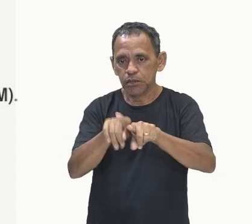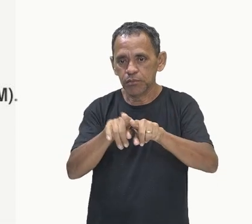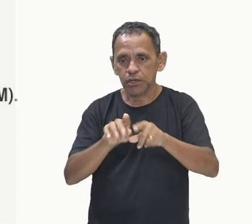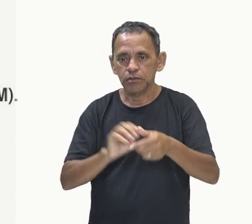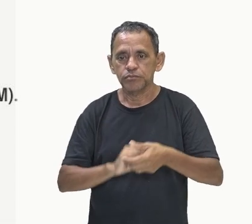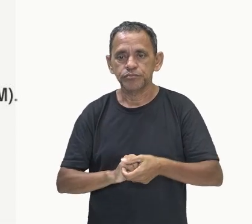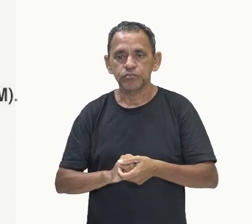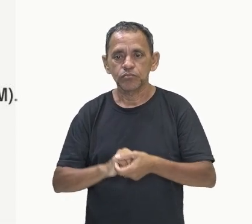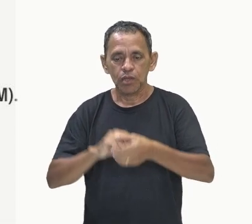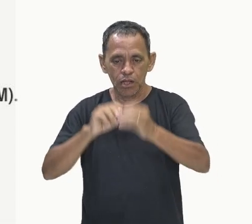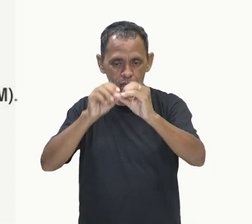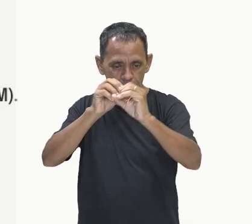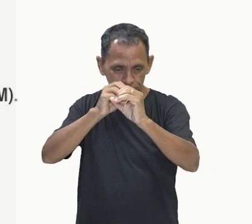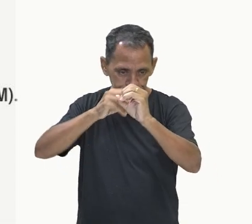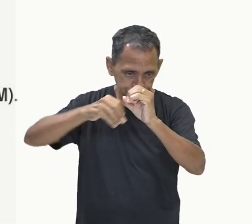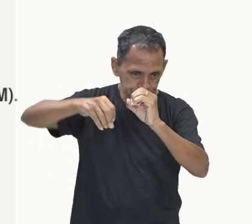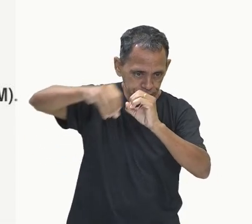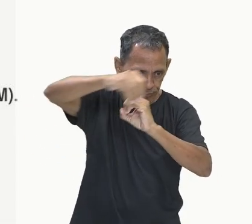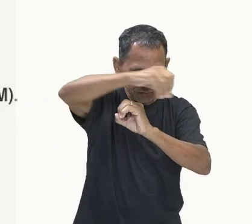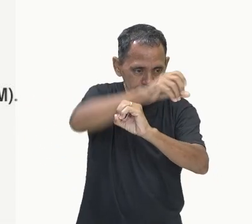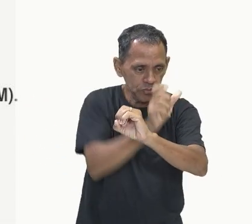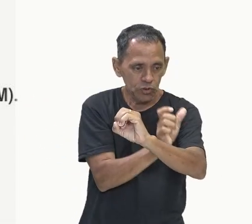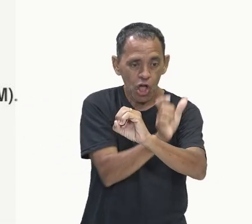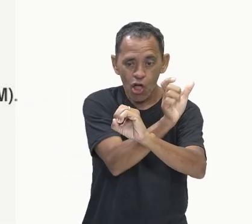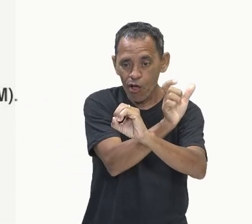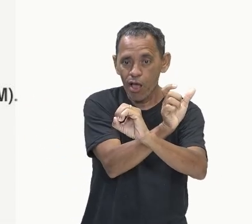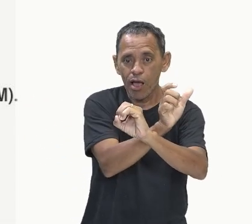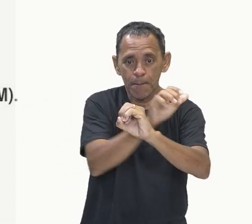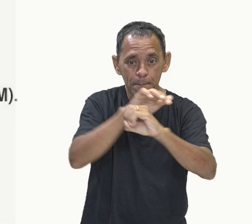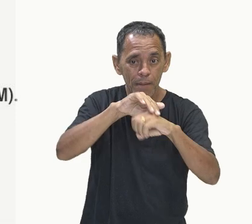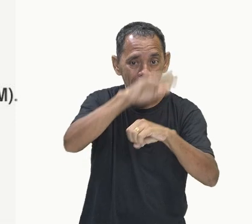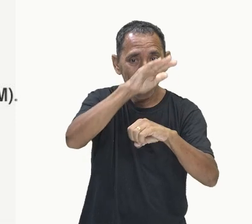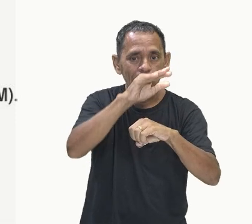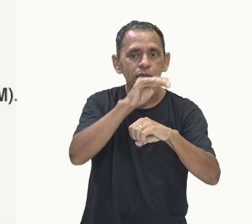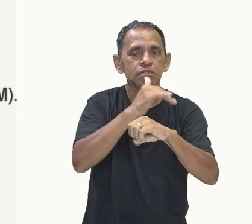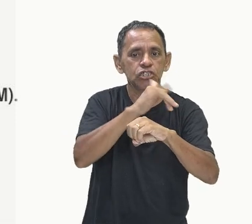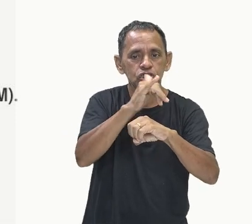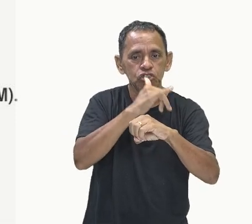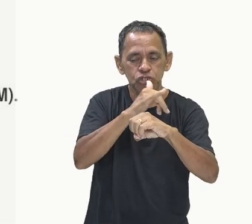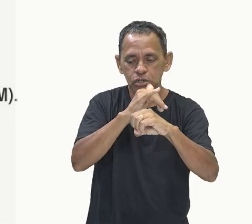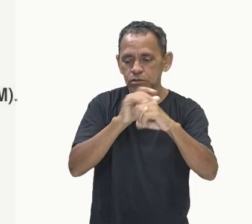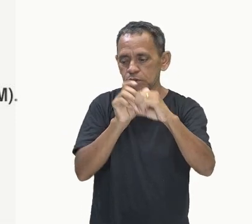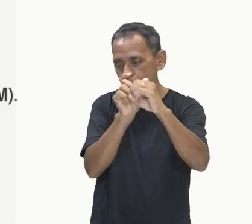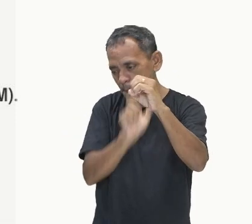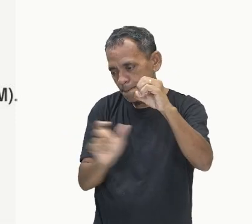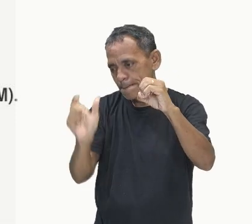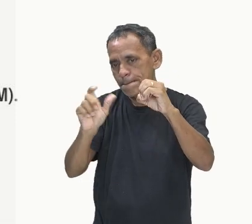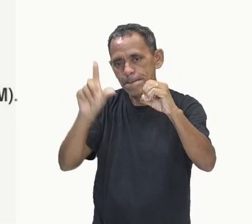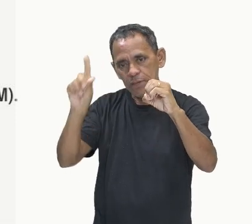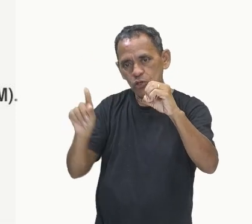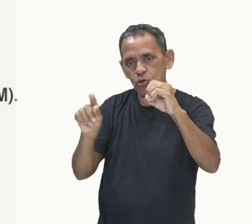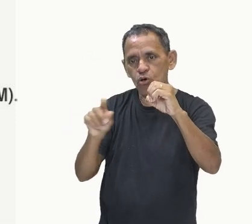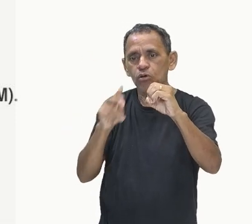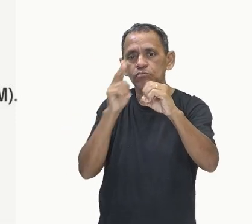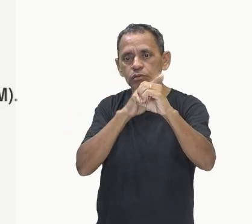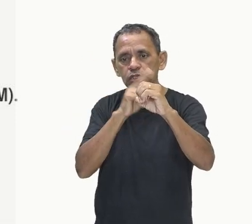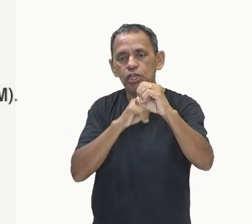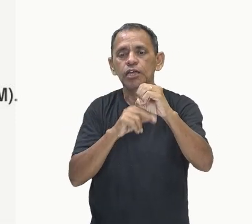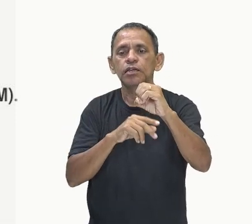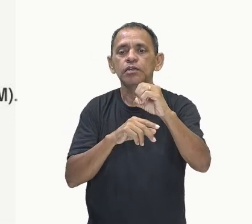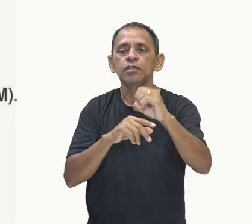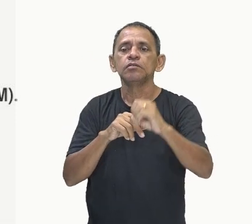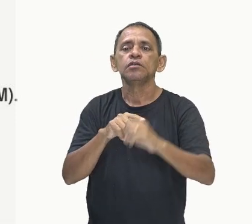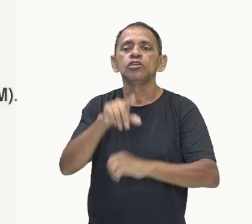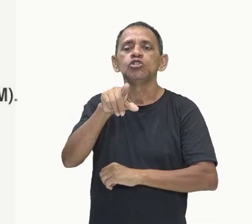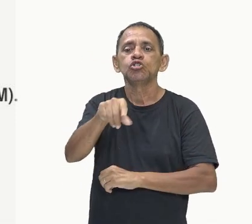maior energia cinética. No afélio, menor energia cinética. Então, a resposta correta aí, gente, é a letra